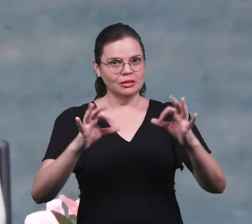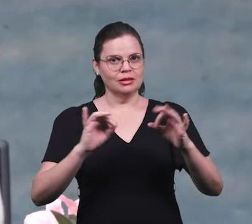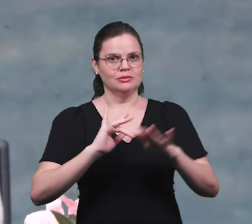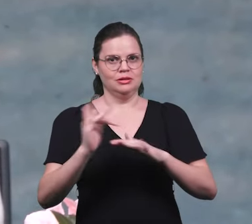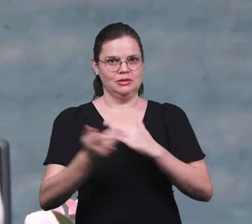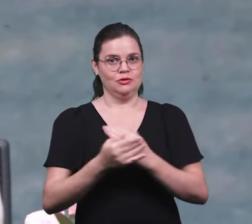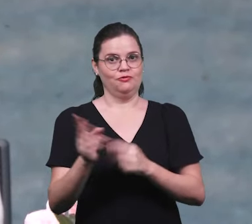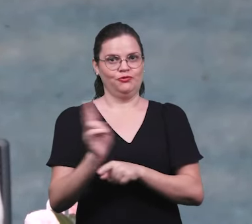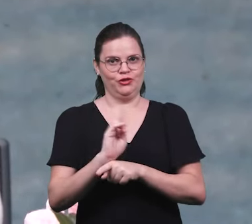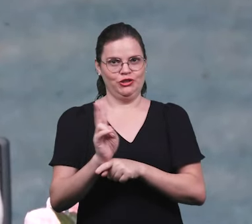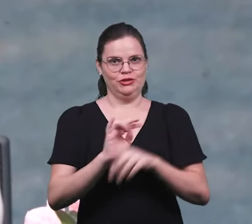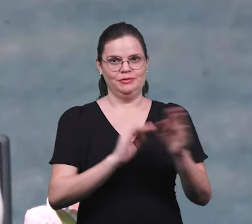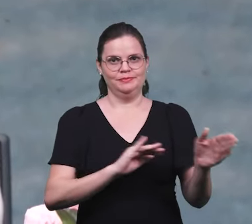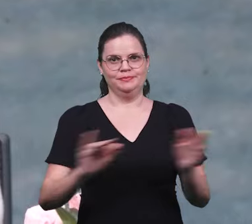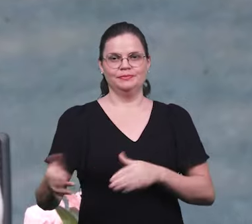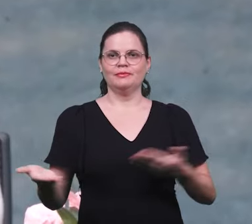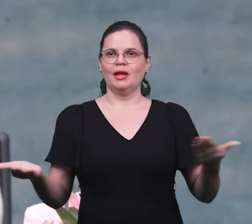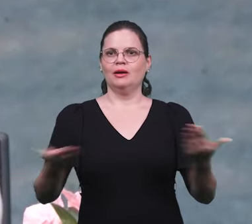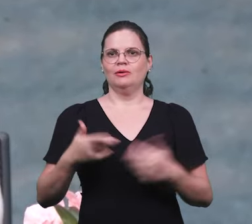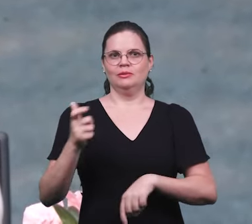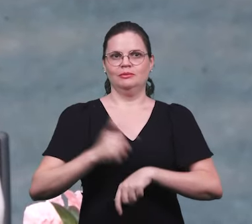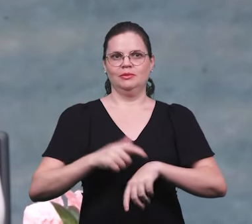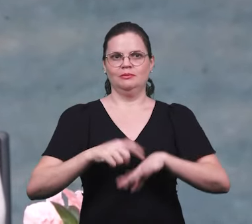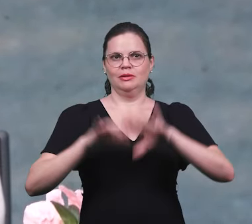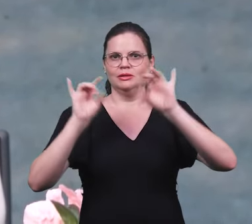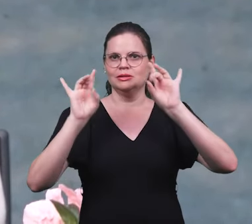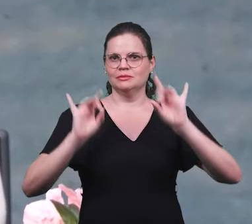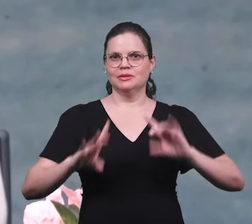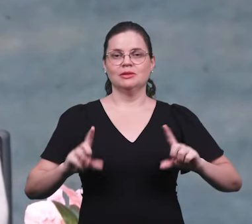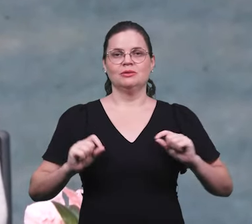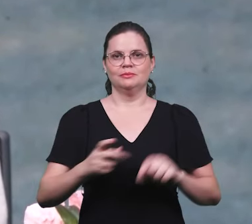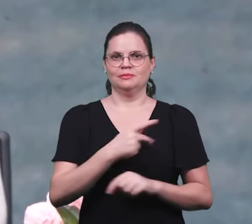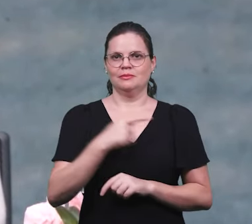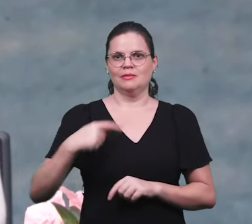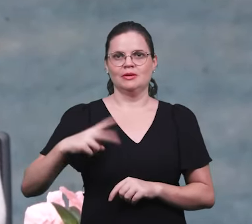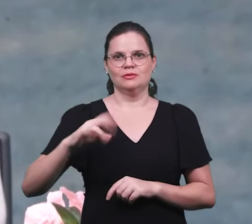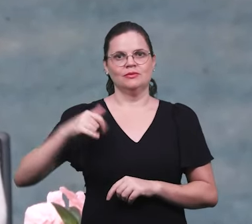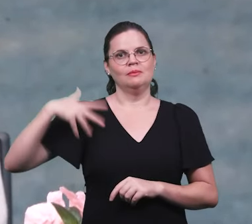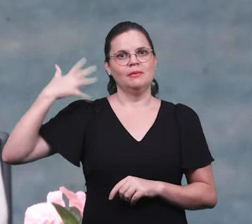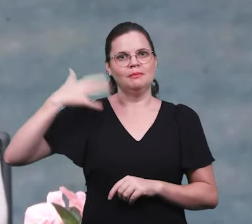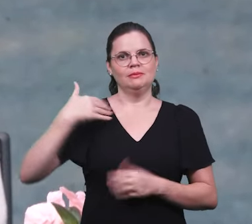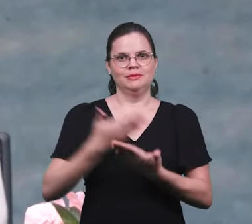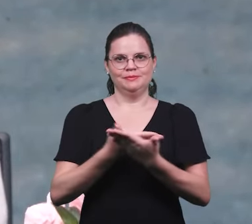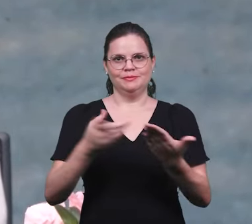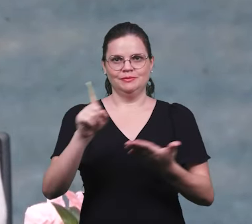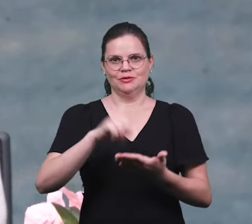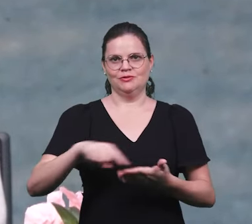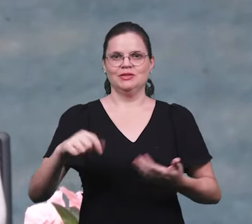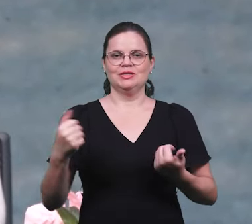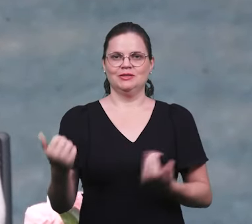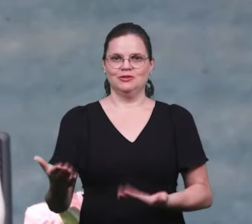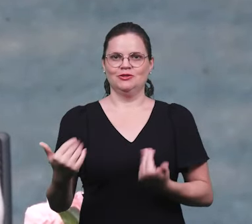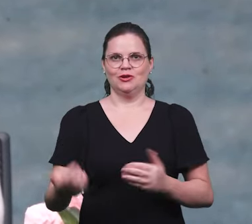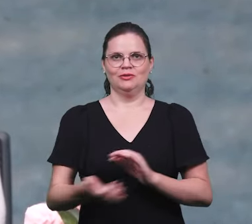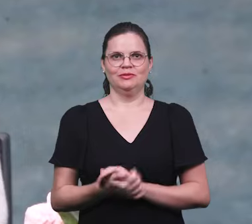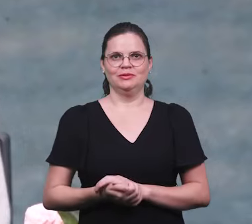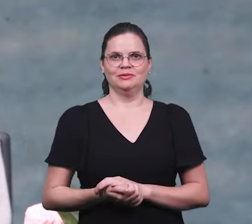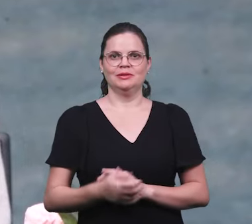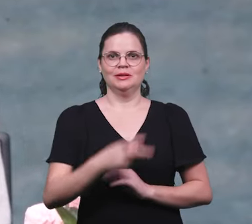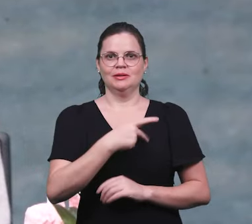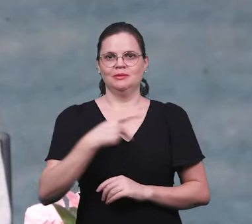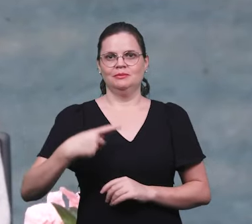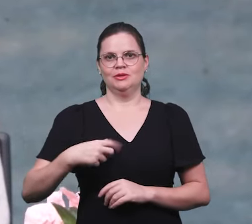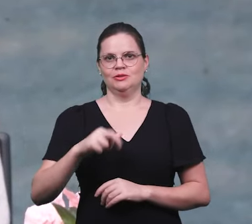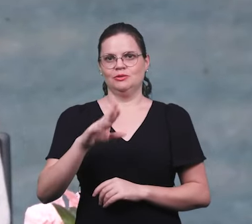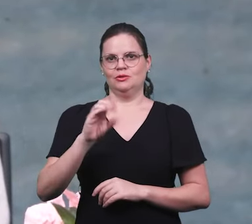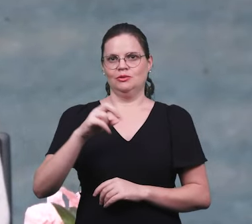E agora nós temos um momento muito especial, que é um pastor que vai dar uma palavra para os jovens relacionado a este assunto. É o